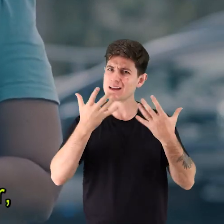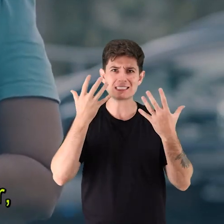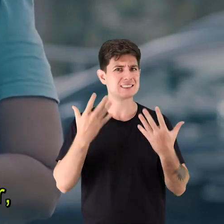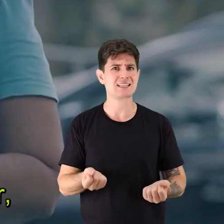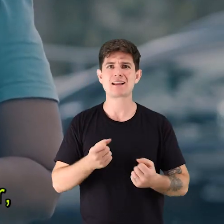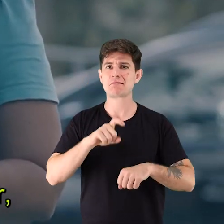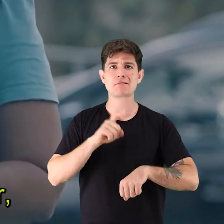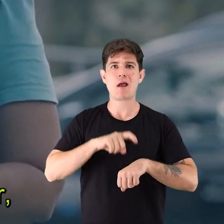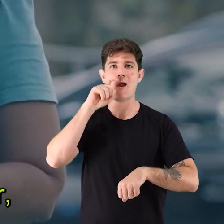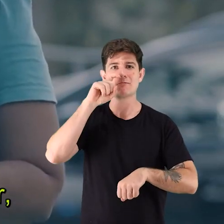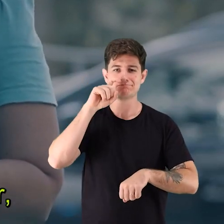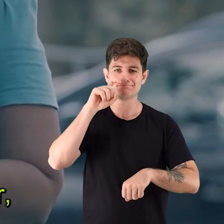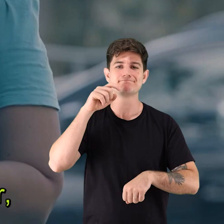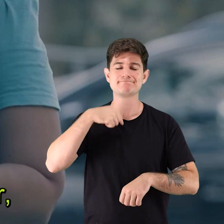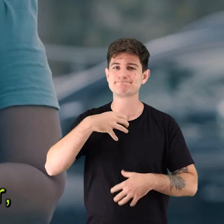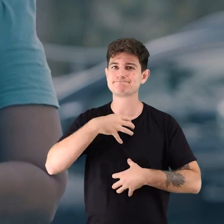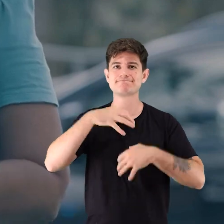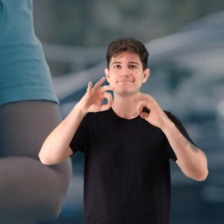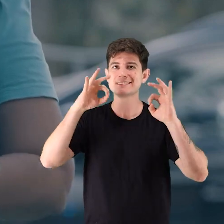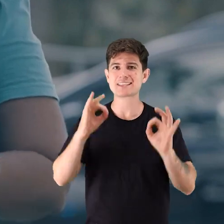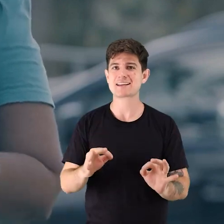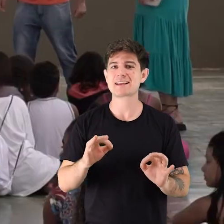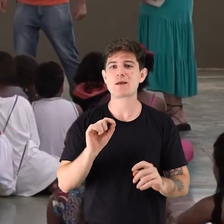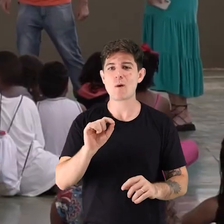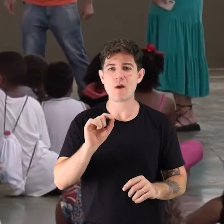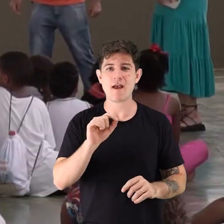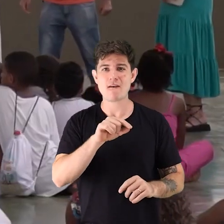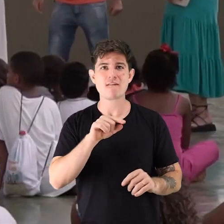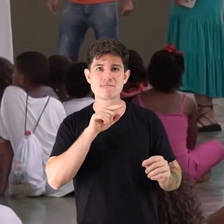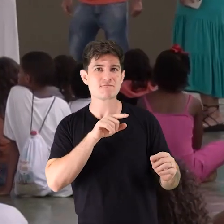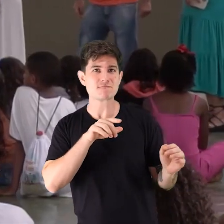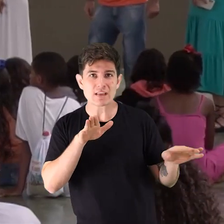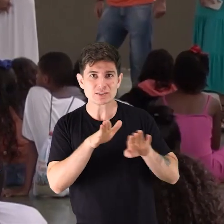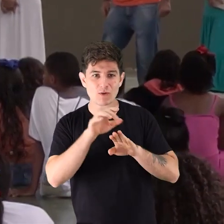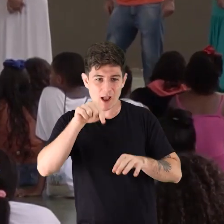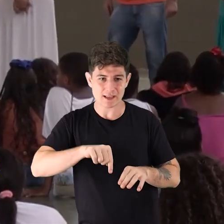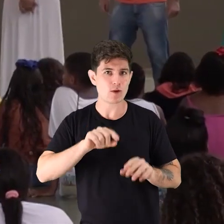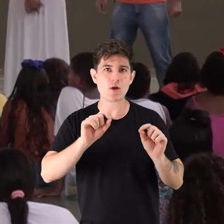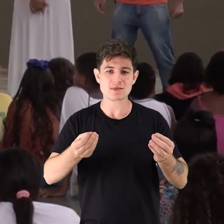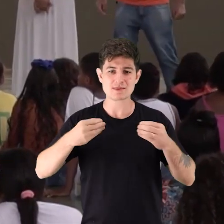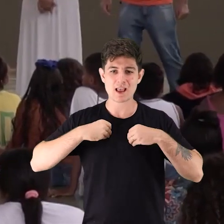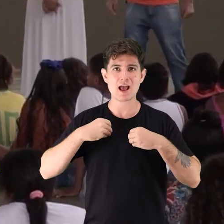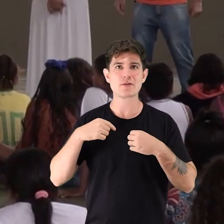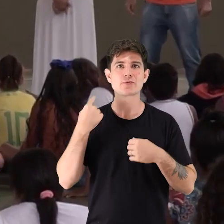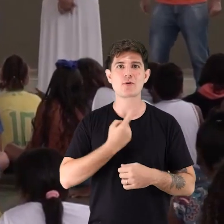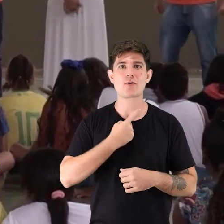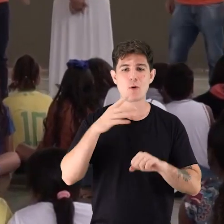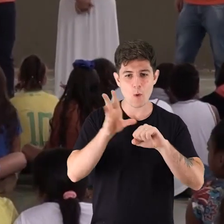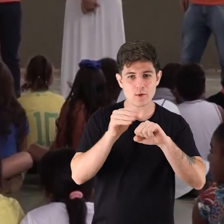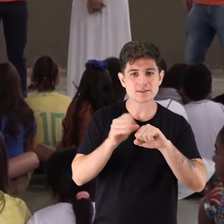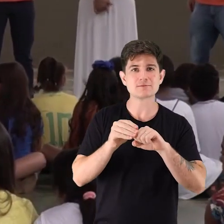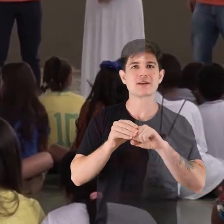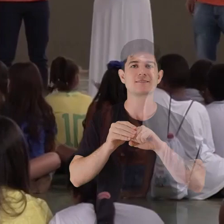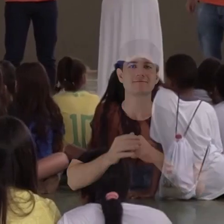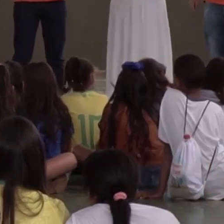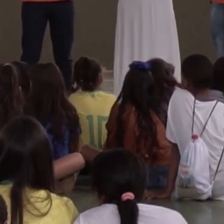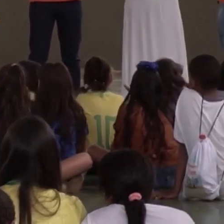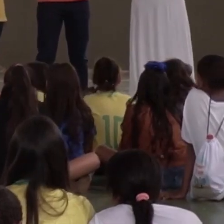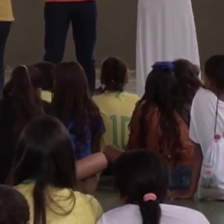não pensei duas vezes em receber, porque eu tenho certeza que só veio para agregar